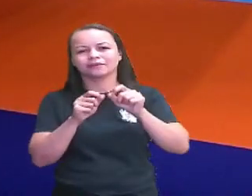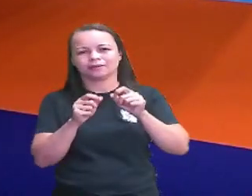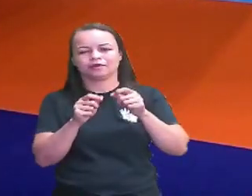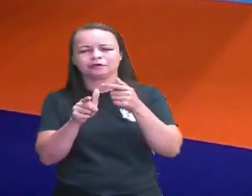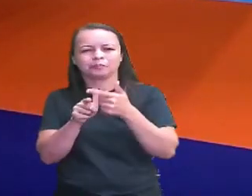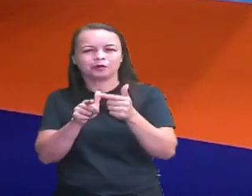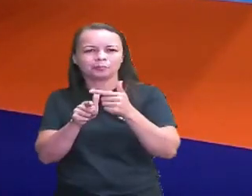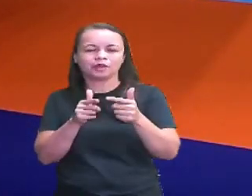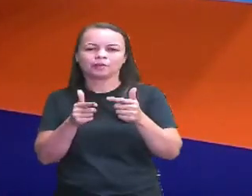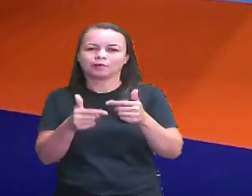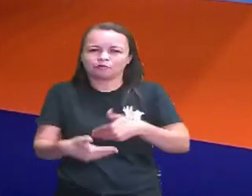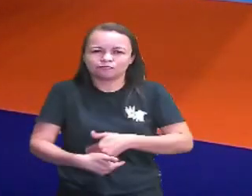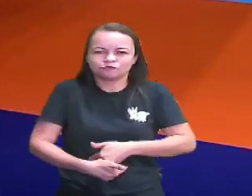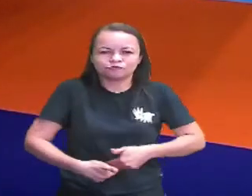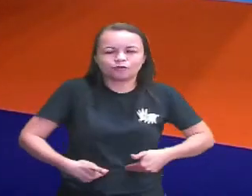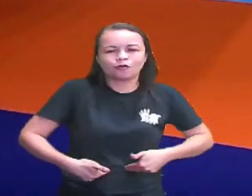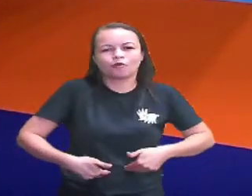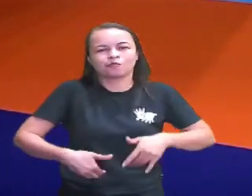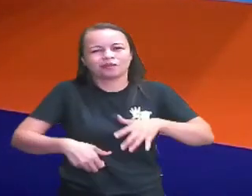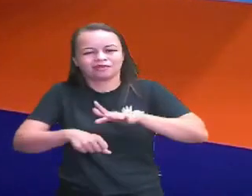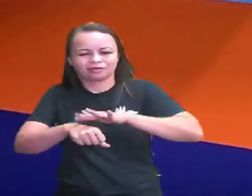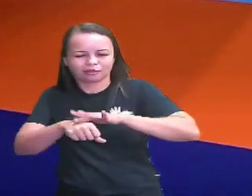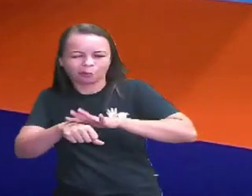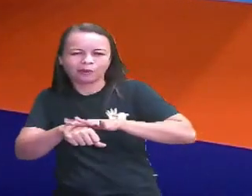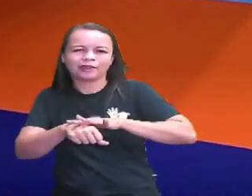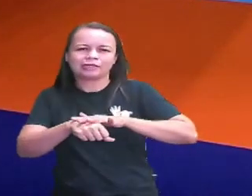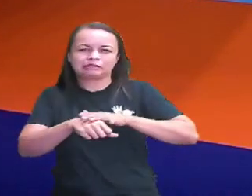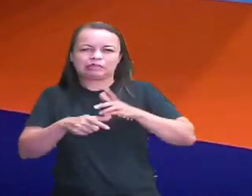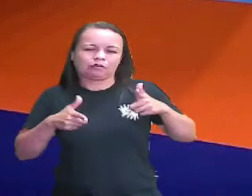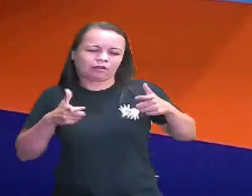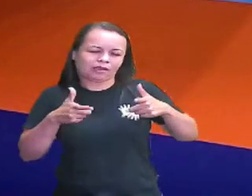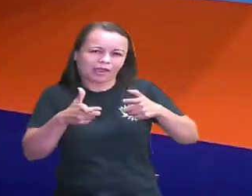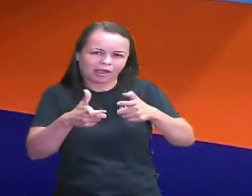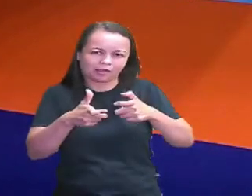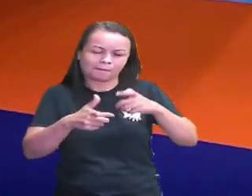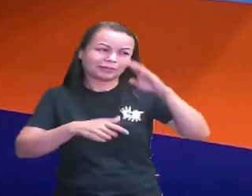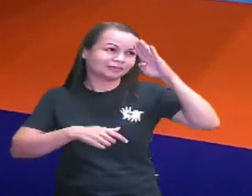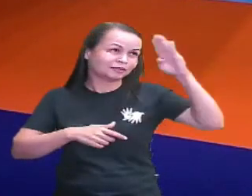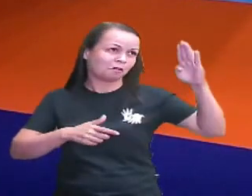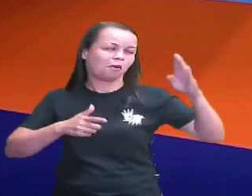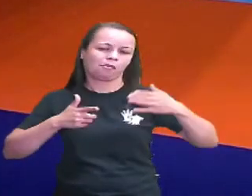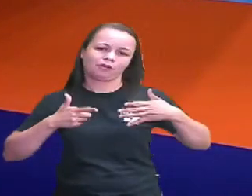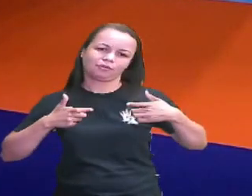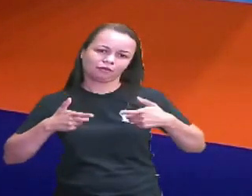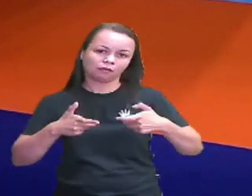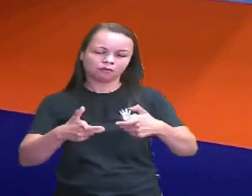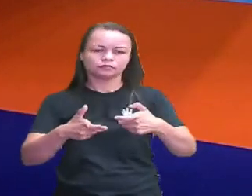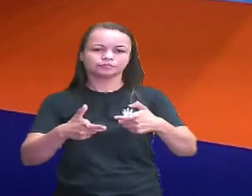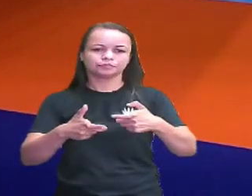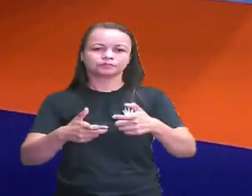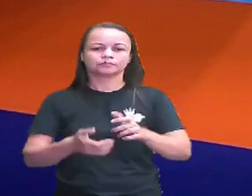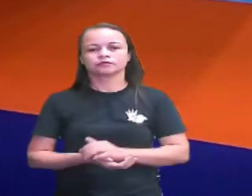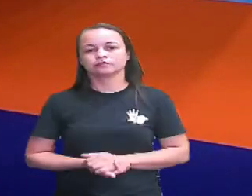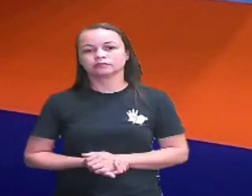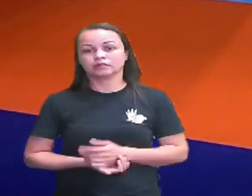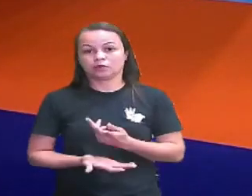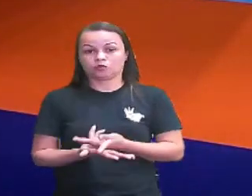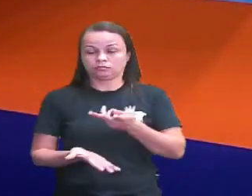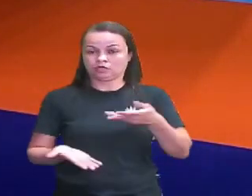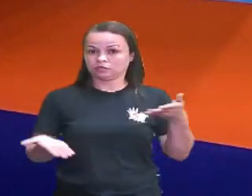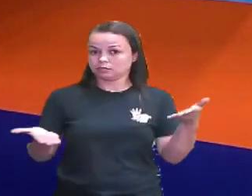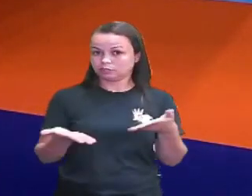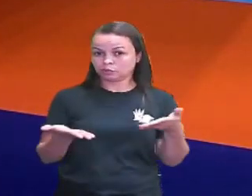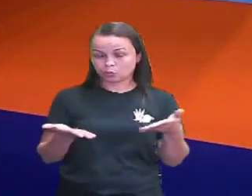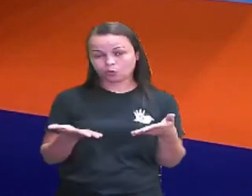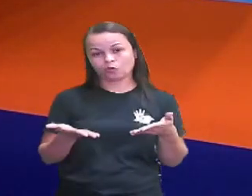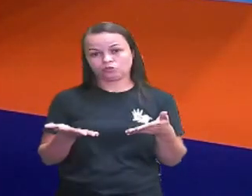né? Como fome, doenças, guerras, principalmente guerras. Não é? Acontece, galera, que hoje as